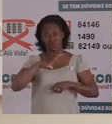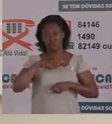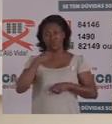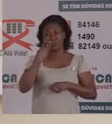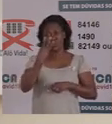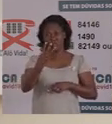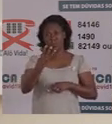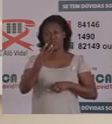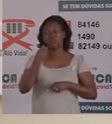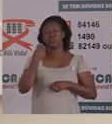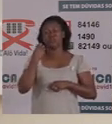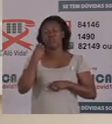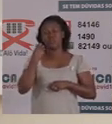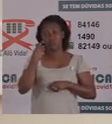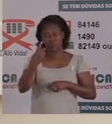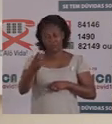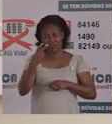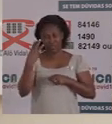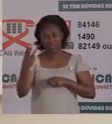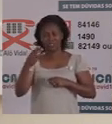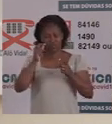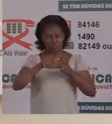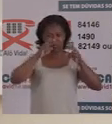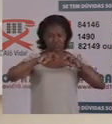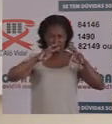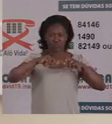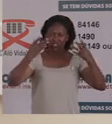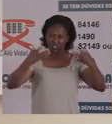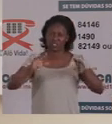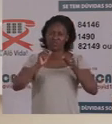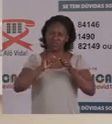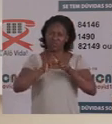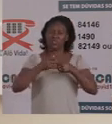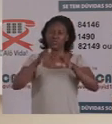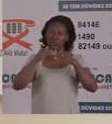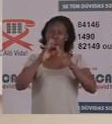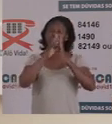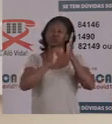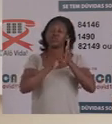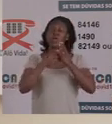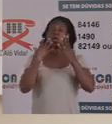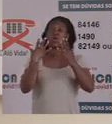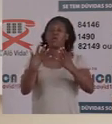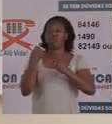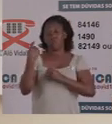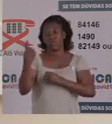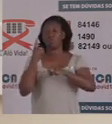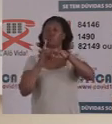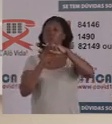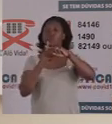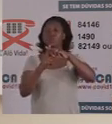3.923 testes realizados e temos 91 casos positivos. A nossa taxa de positividade é